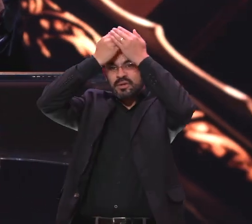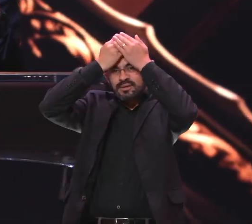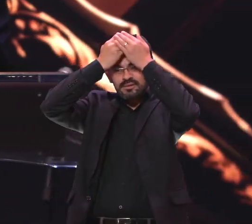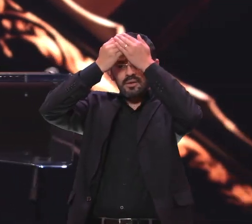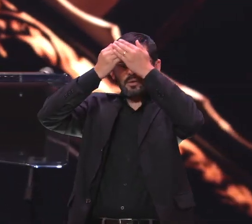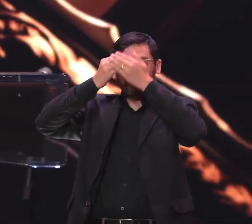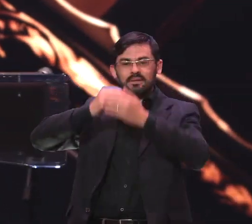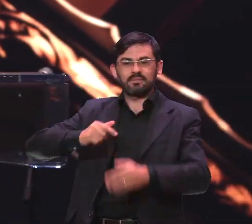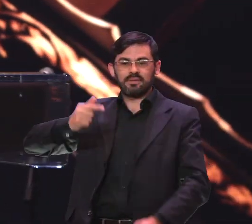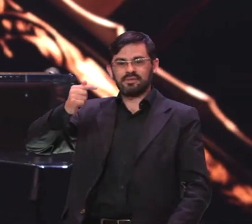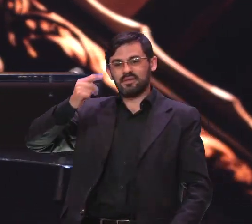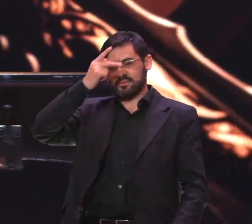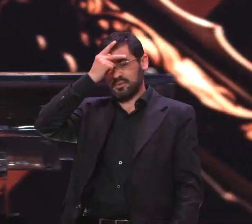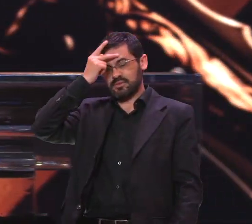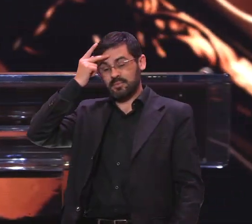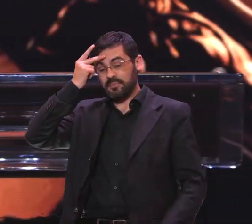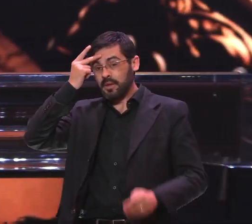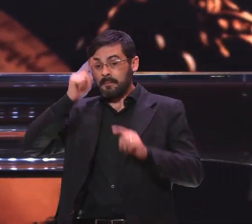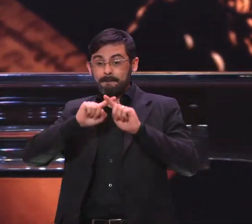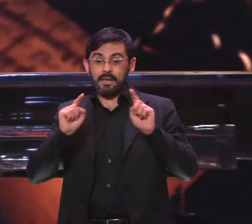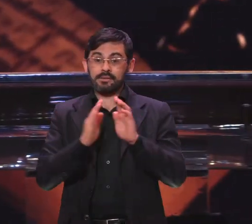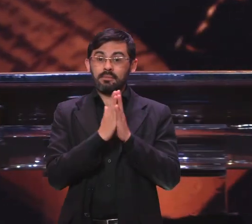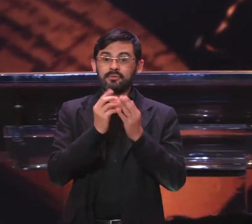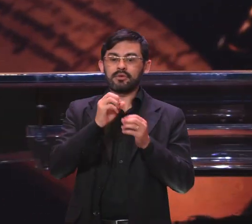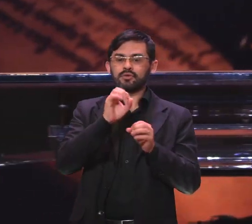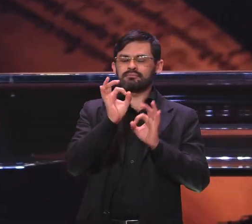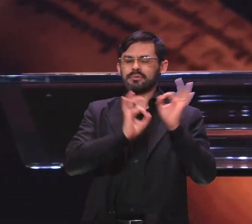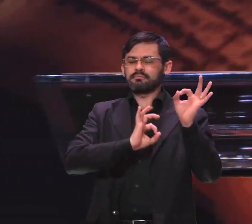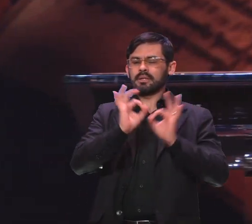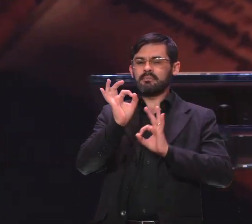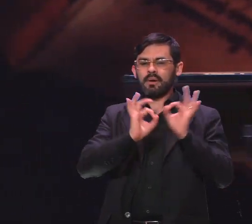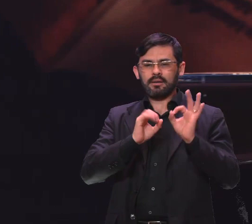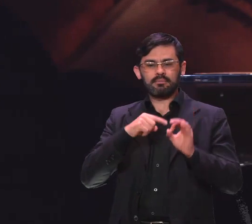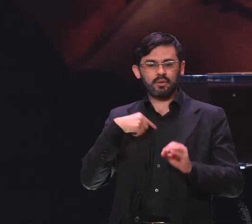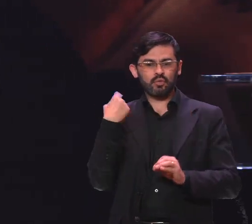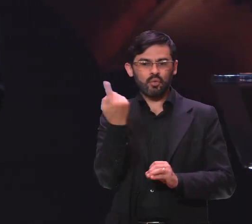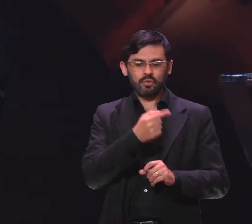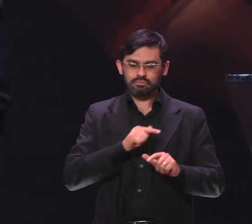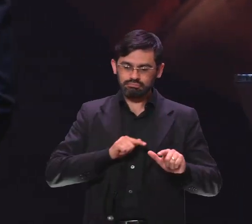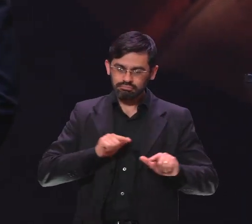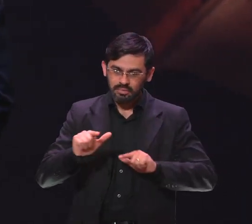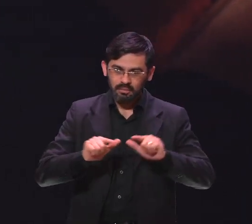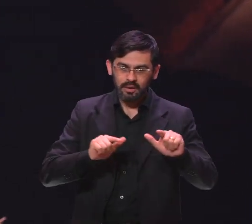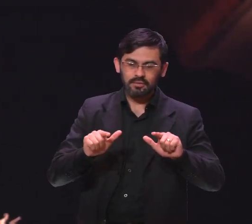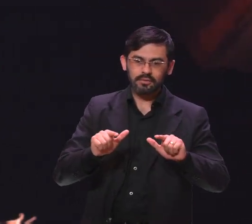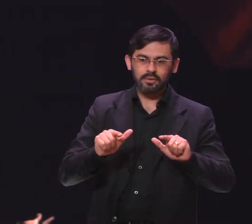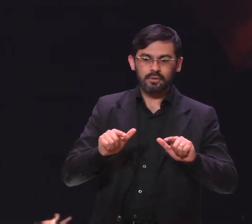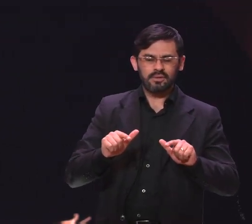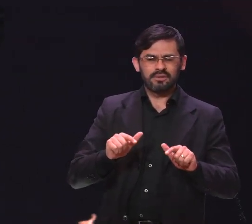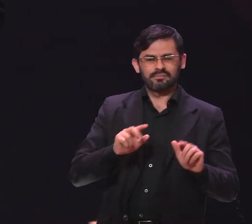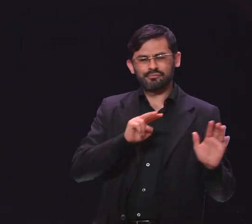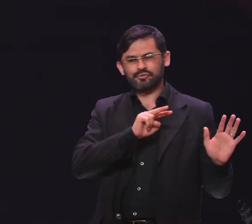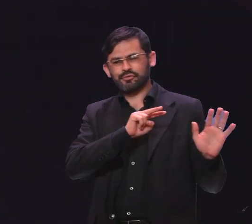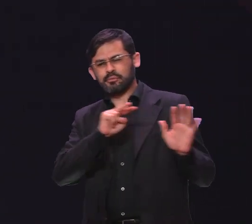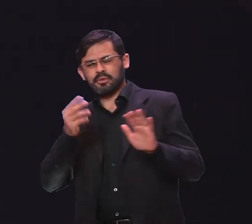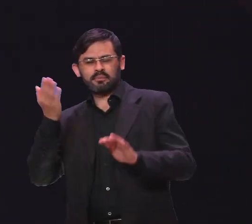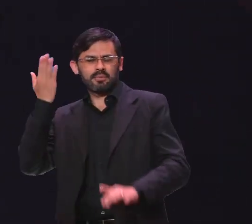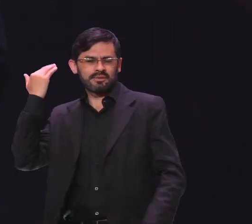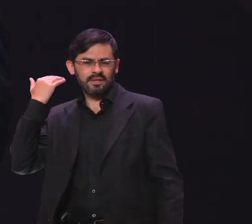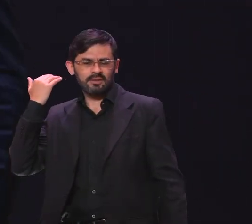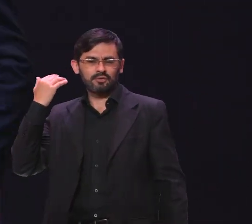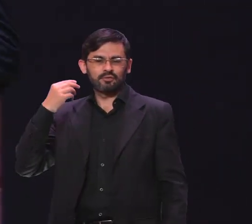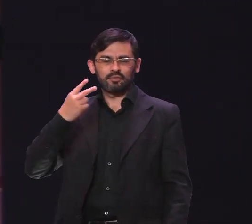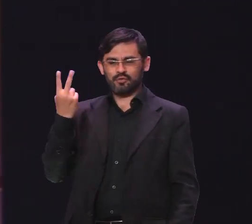Bíblia nos prepara para toda boa obra. Esses dias o Ben e a Nina estavam brigando. Eu não sei se teus filhos brigam em casa,